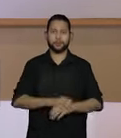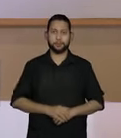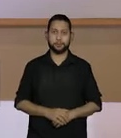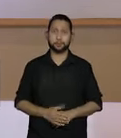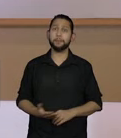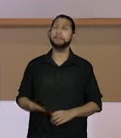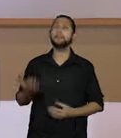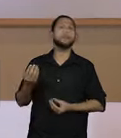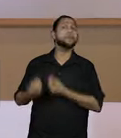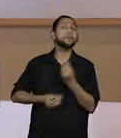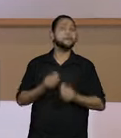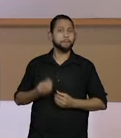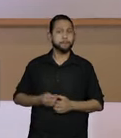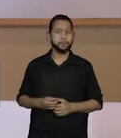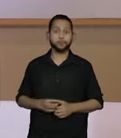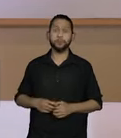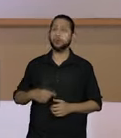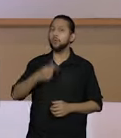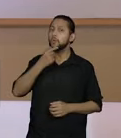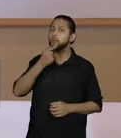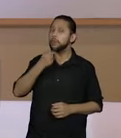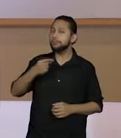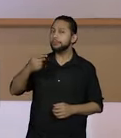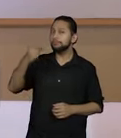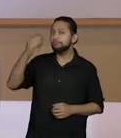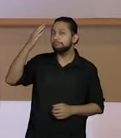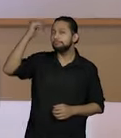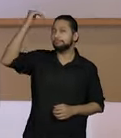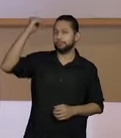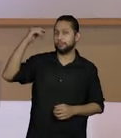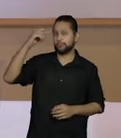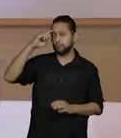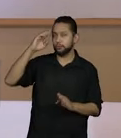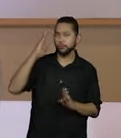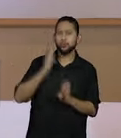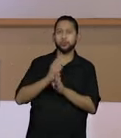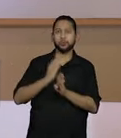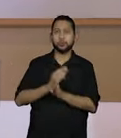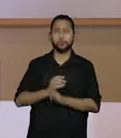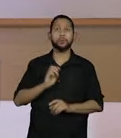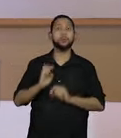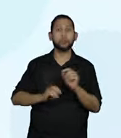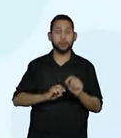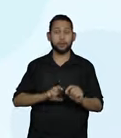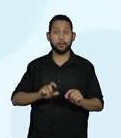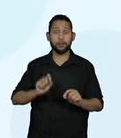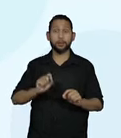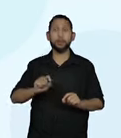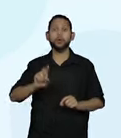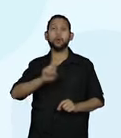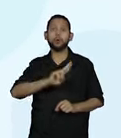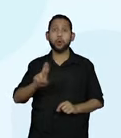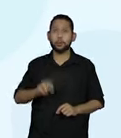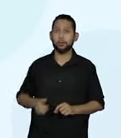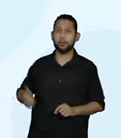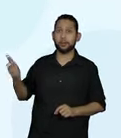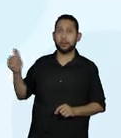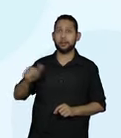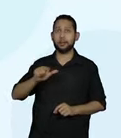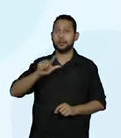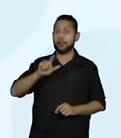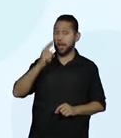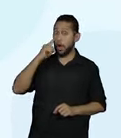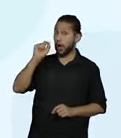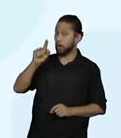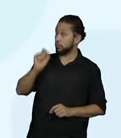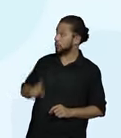Esta relação está relacionada à lei que a gente chama Lei de